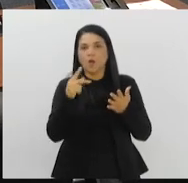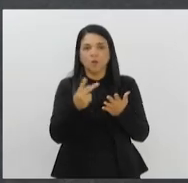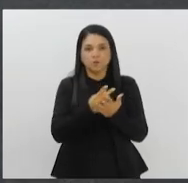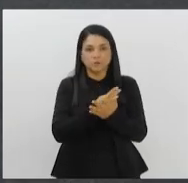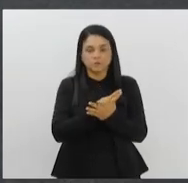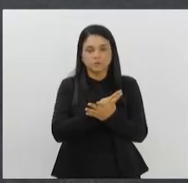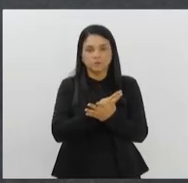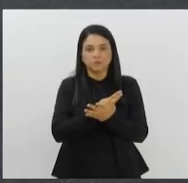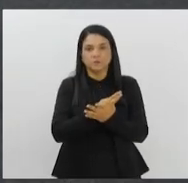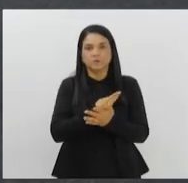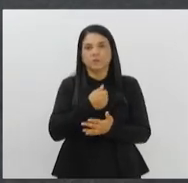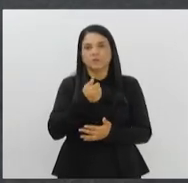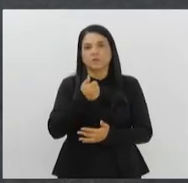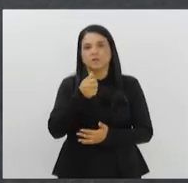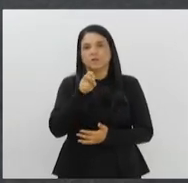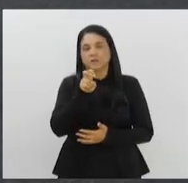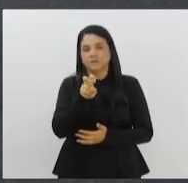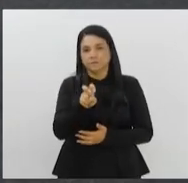na